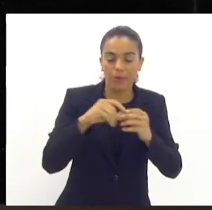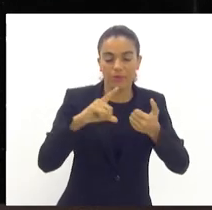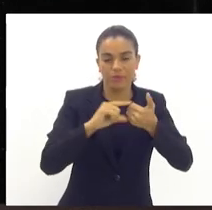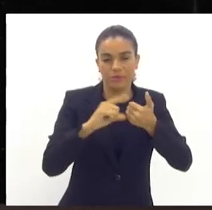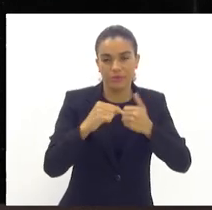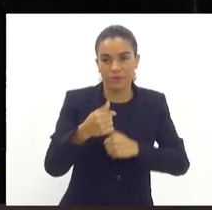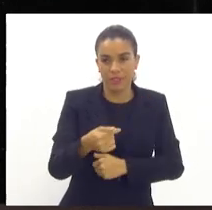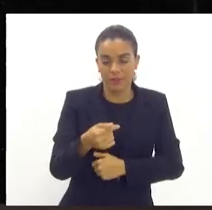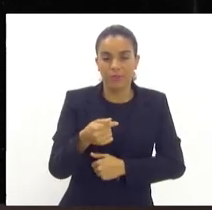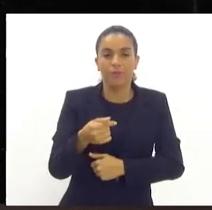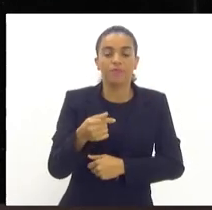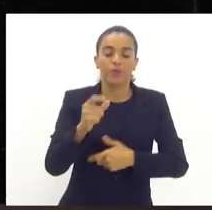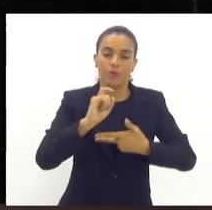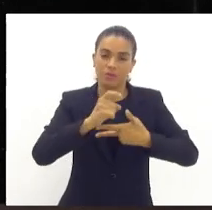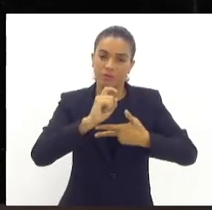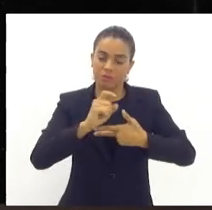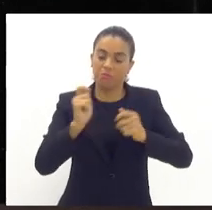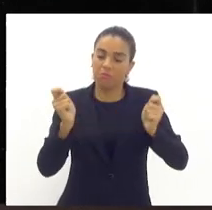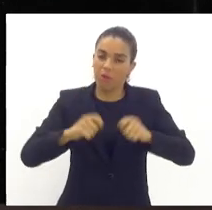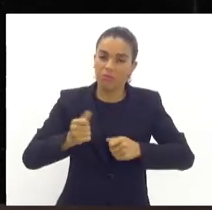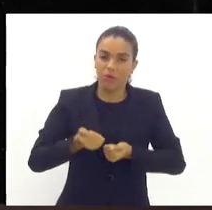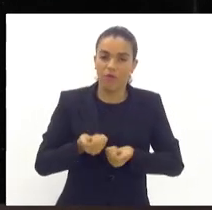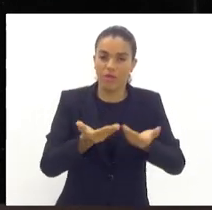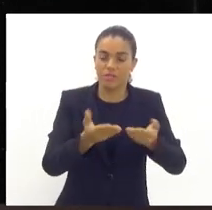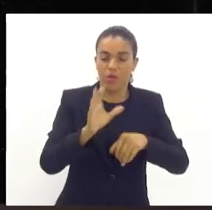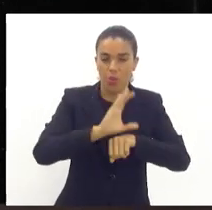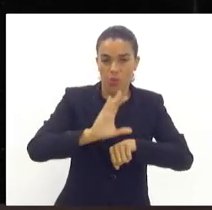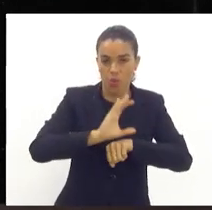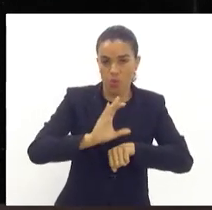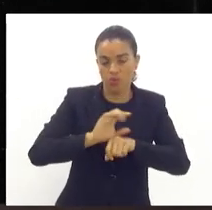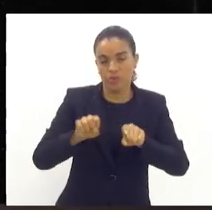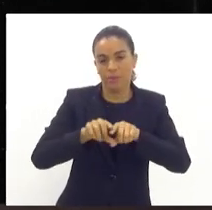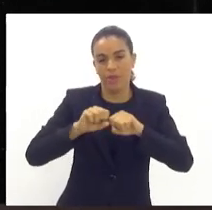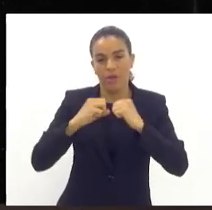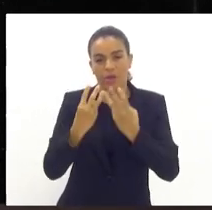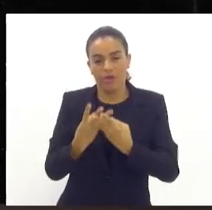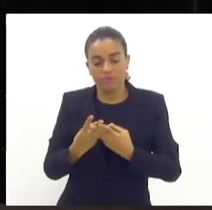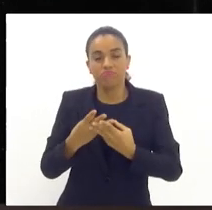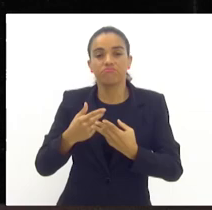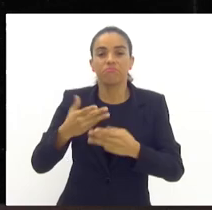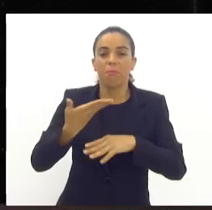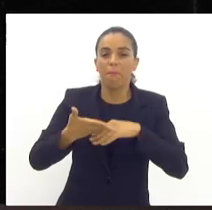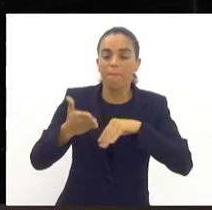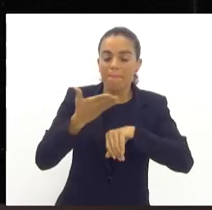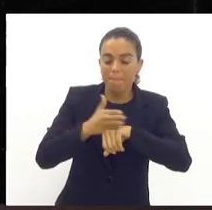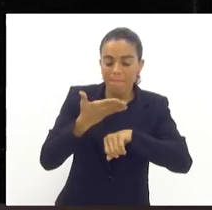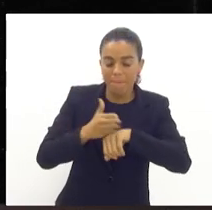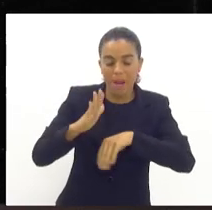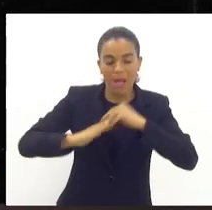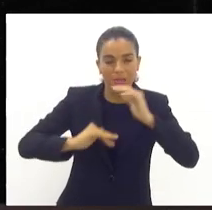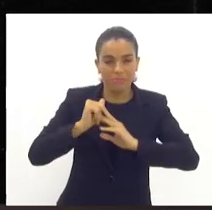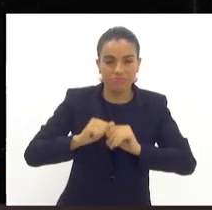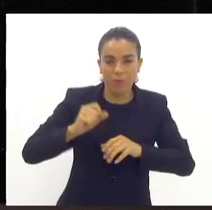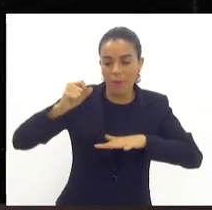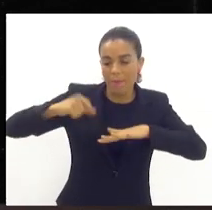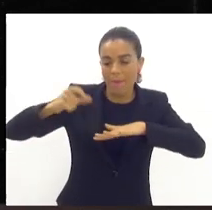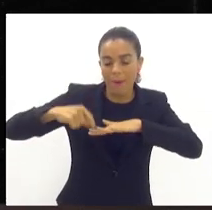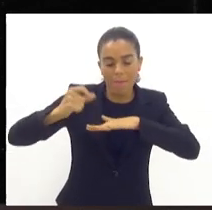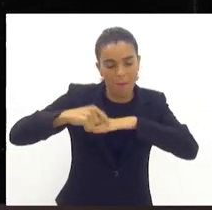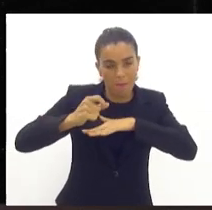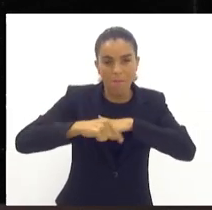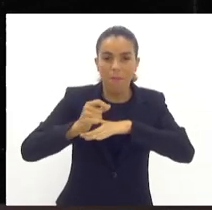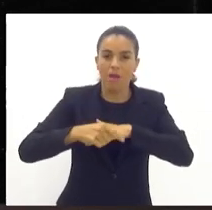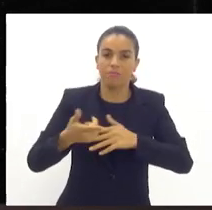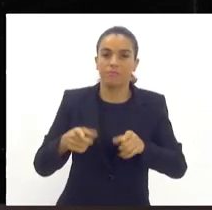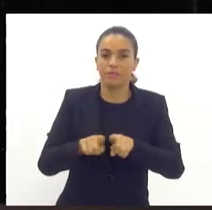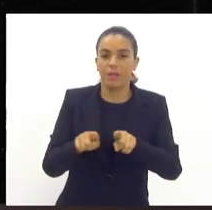7º, o Poder Executivo deverá oferecer cursos e oficinas, práticas sobre cultivo orgânico, produção de